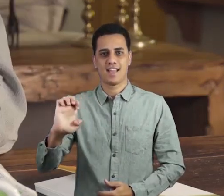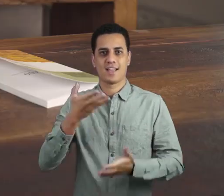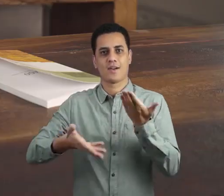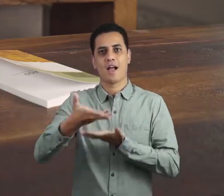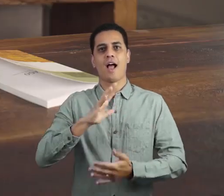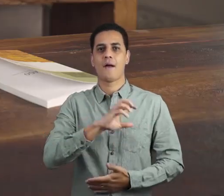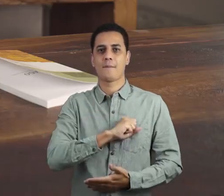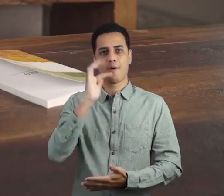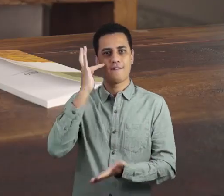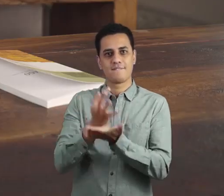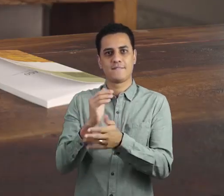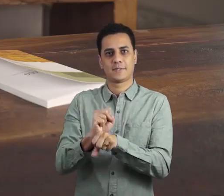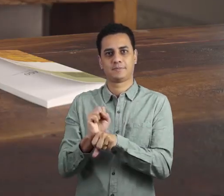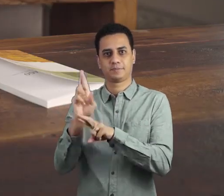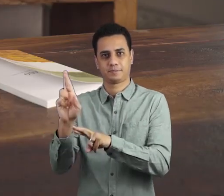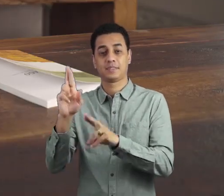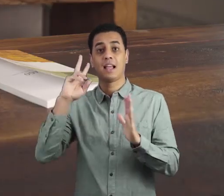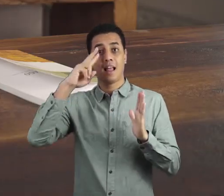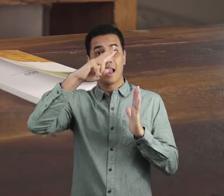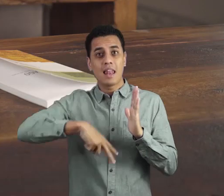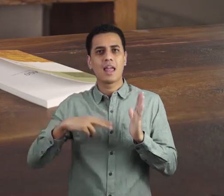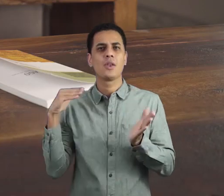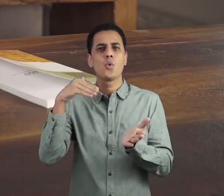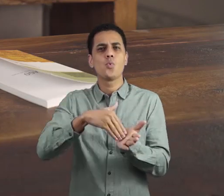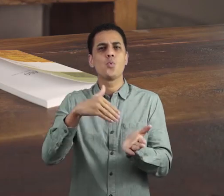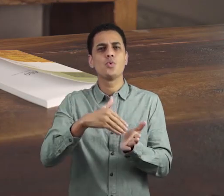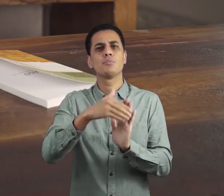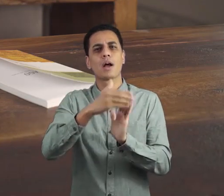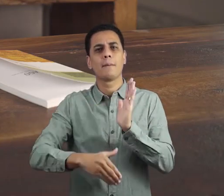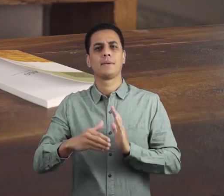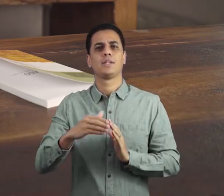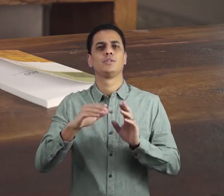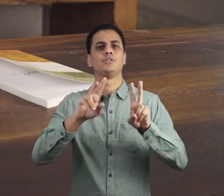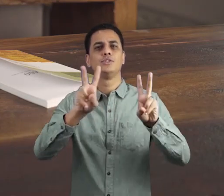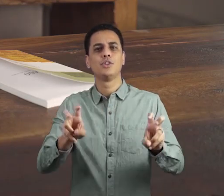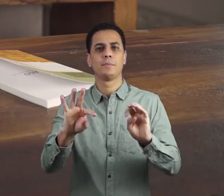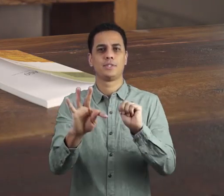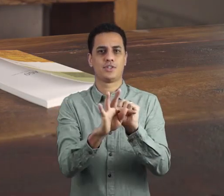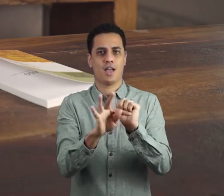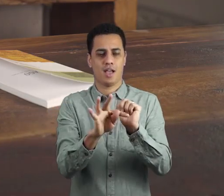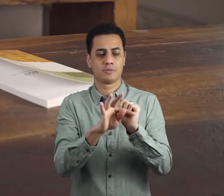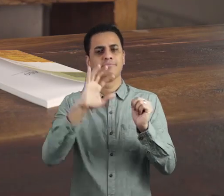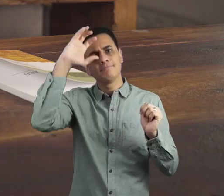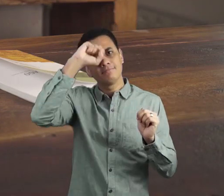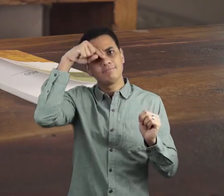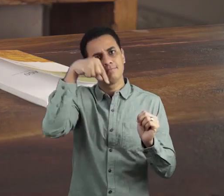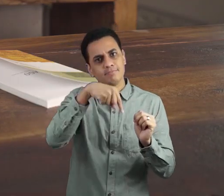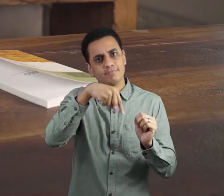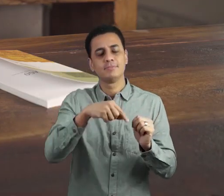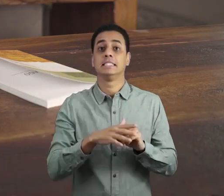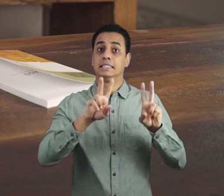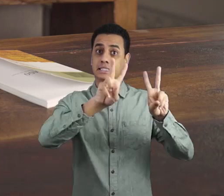Café. Estamos estudando Tiago e dando sequência, entrando no último capítulo de Tiago, com lições preciosas. E o